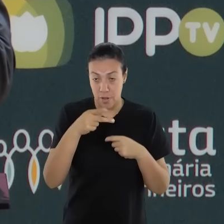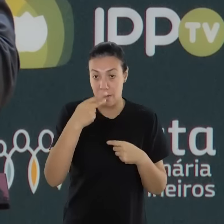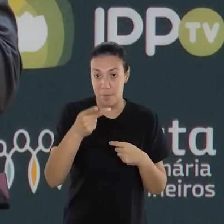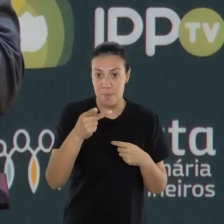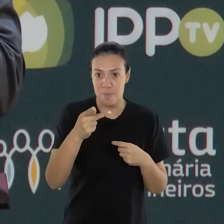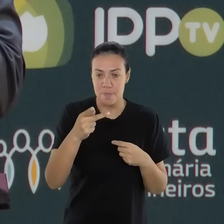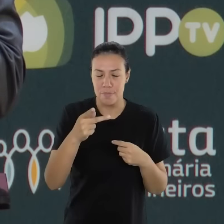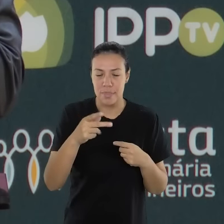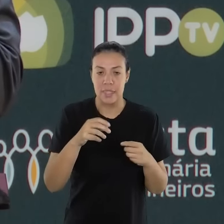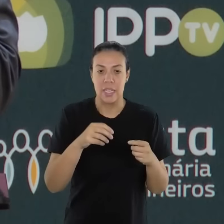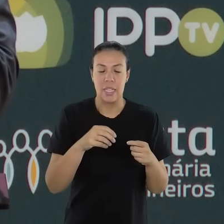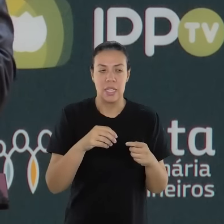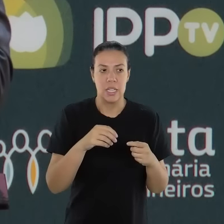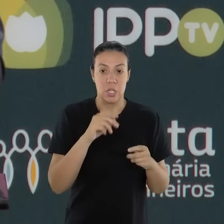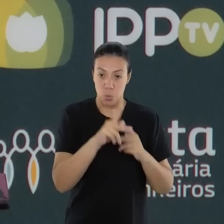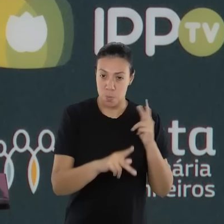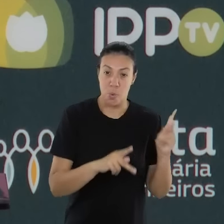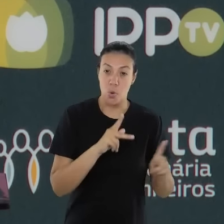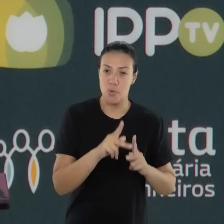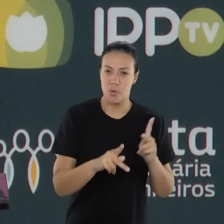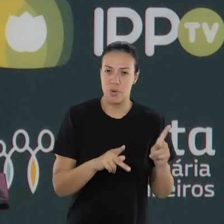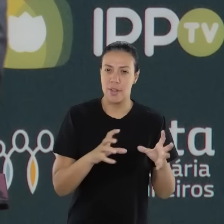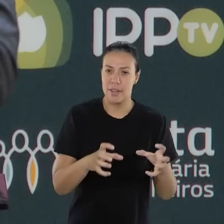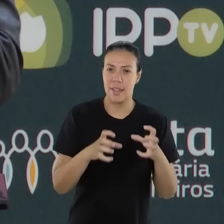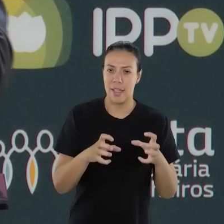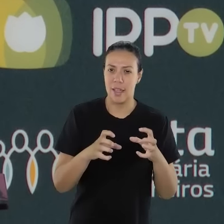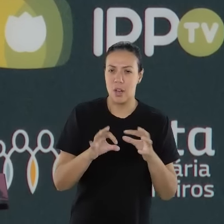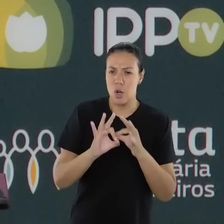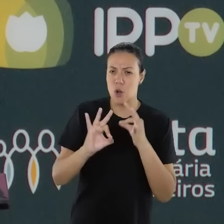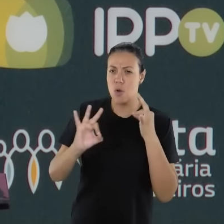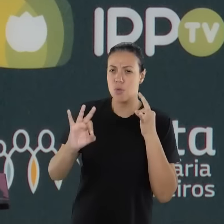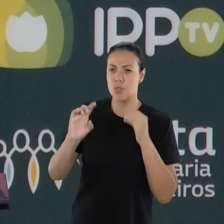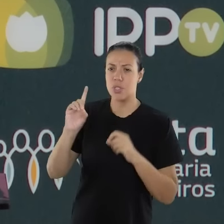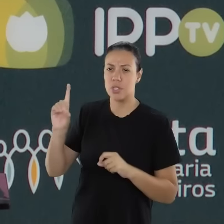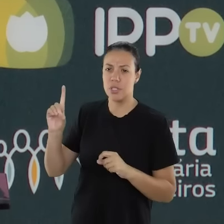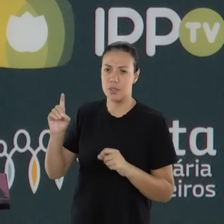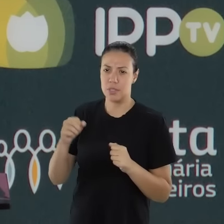é concitado a dirigir-se acima, ninguém o faz."